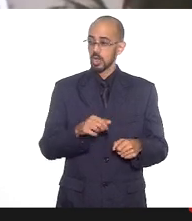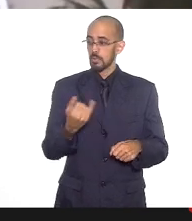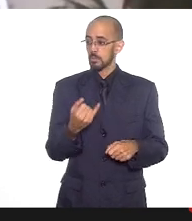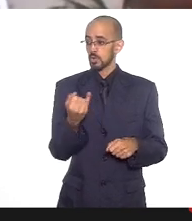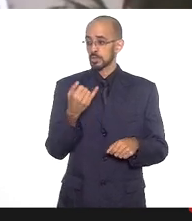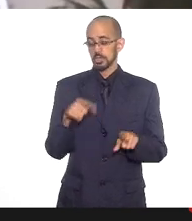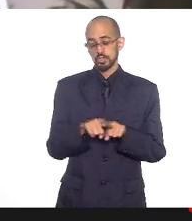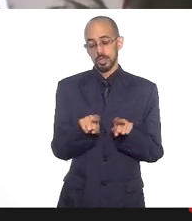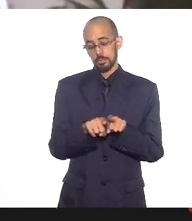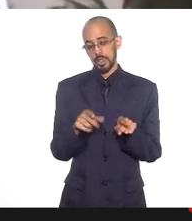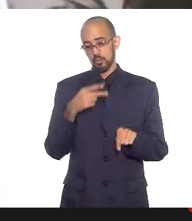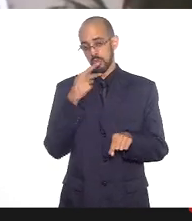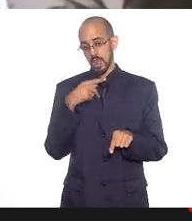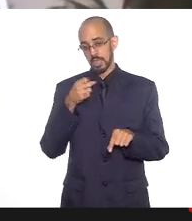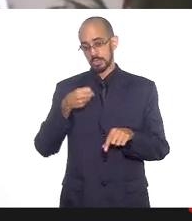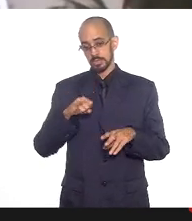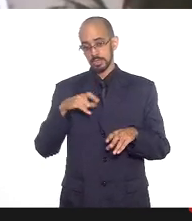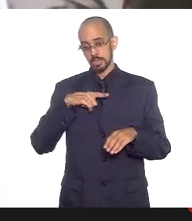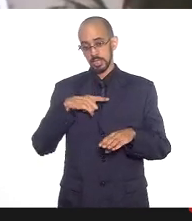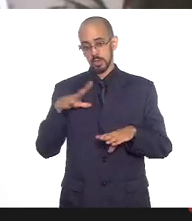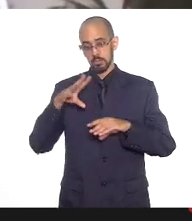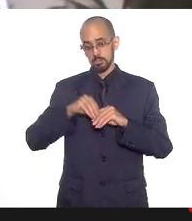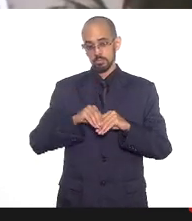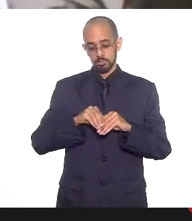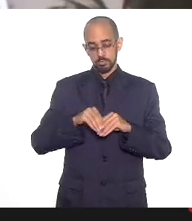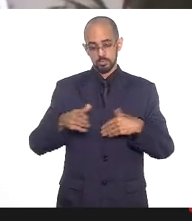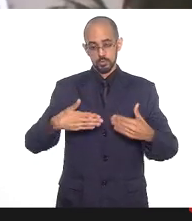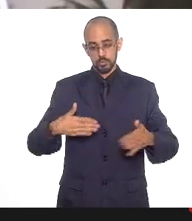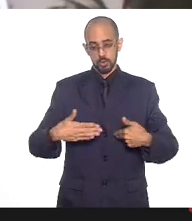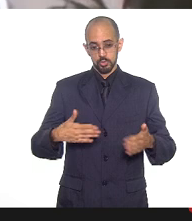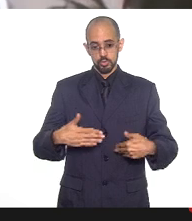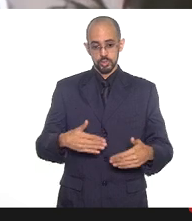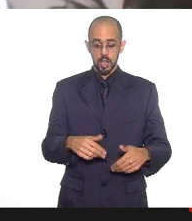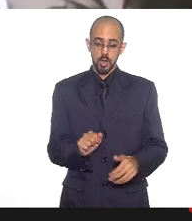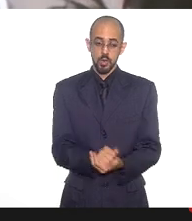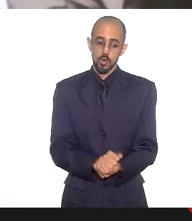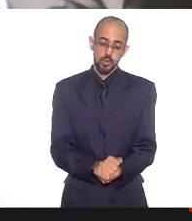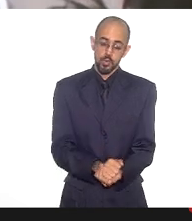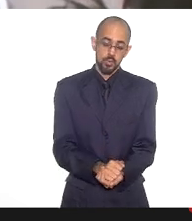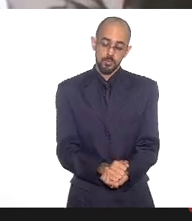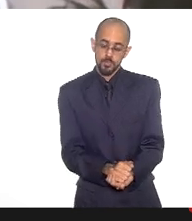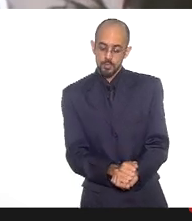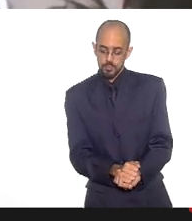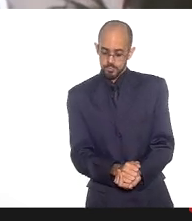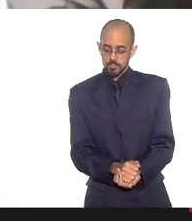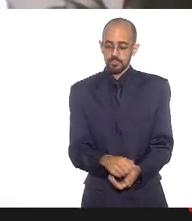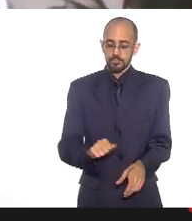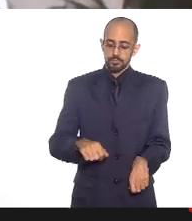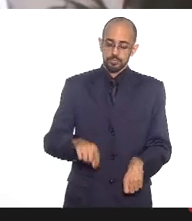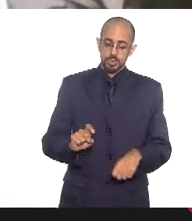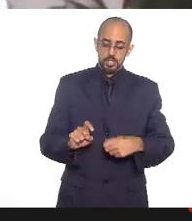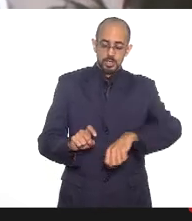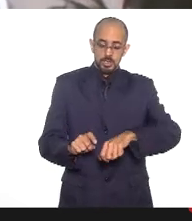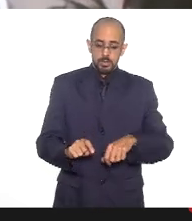aqui que se há um incremento de produção, é um incremento de produção que será oferecido às respectivas